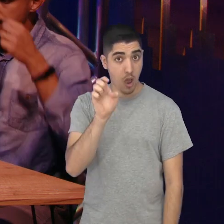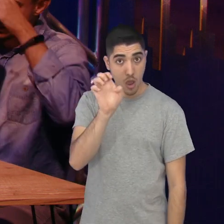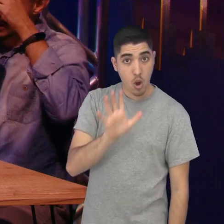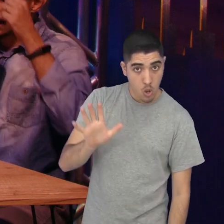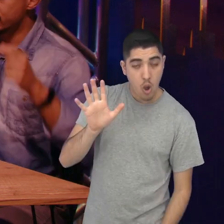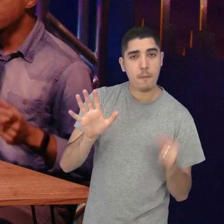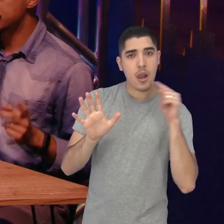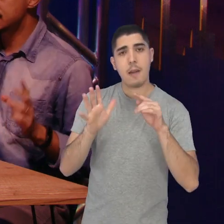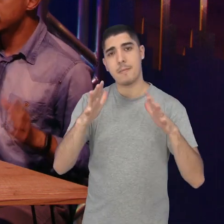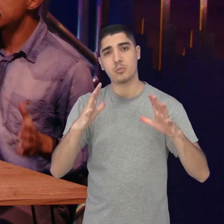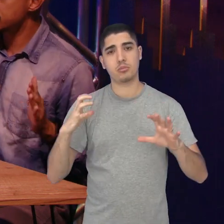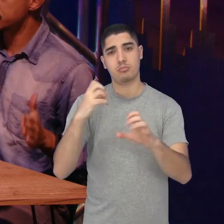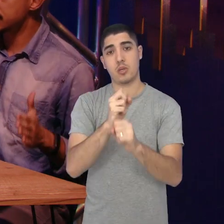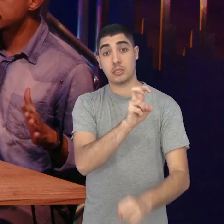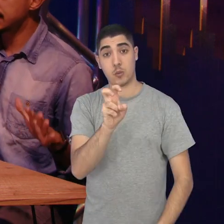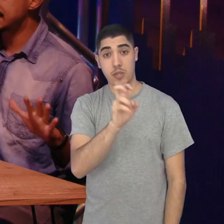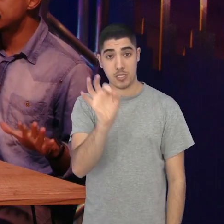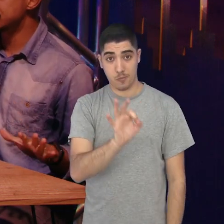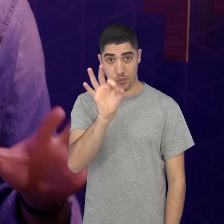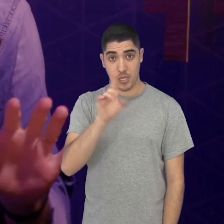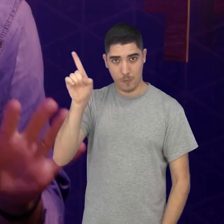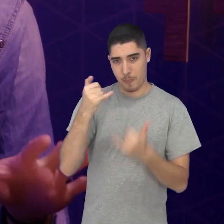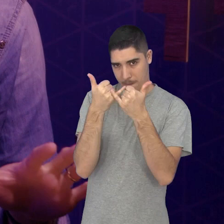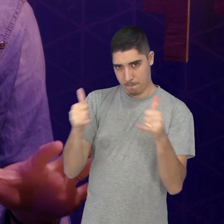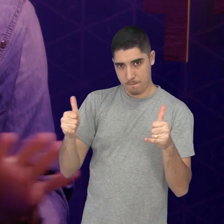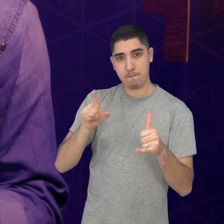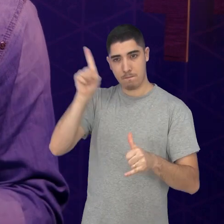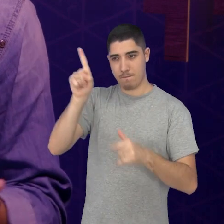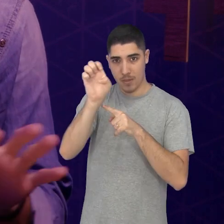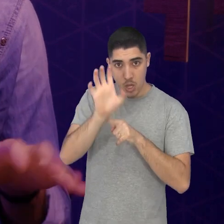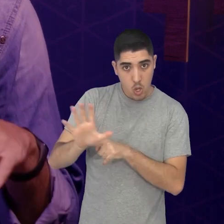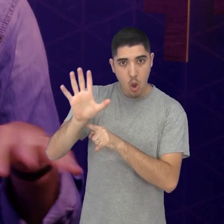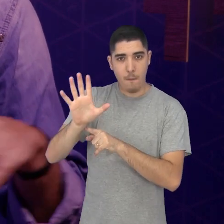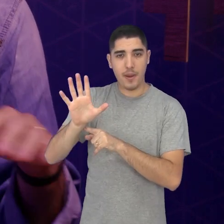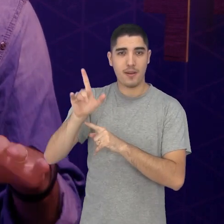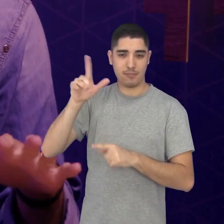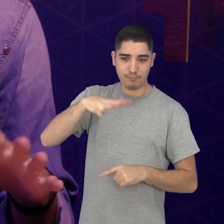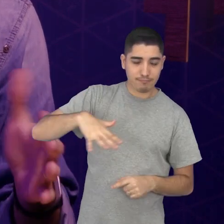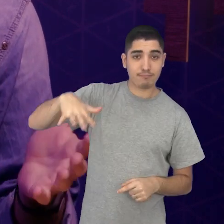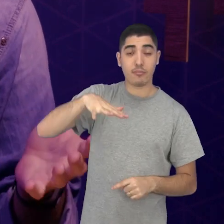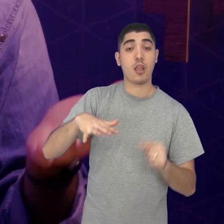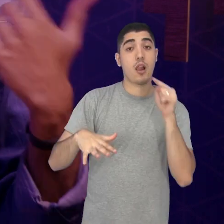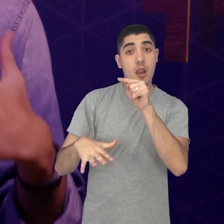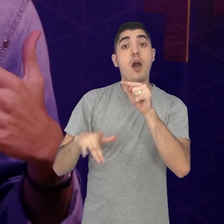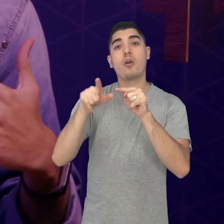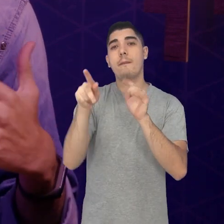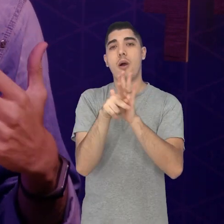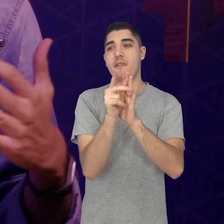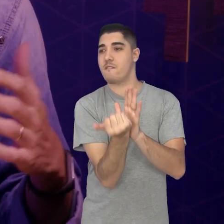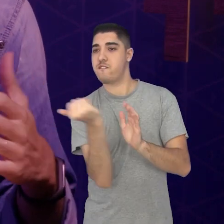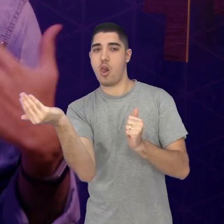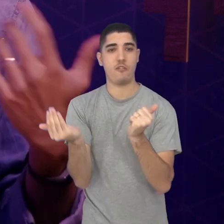Europa, a Europa, 55% da energia da Europa, né, da União Europeia, vem de fora